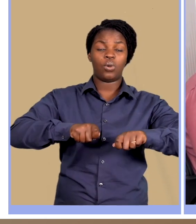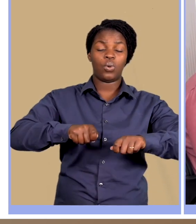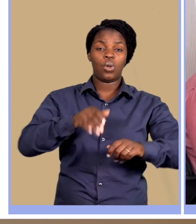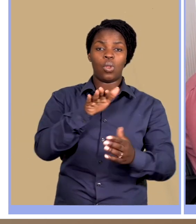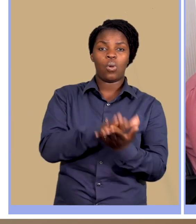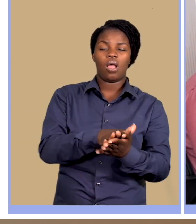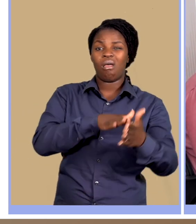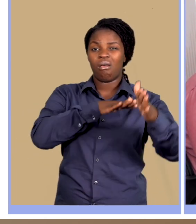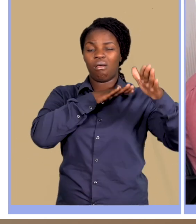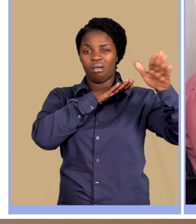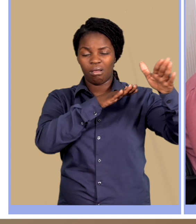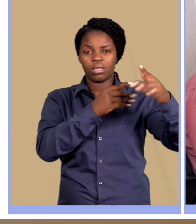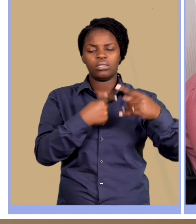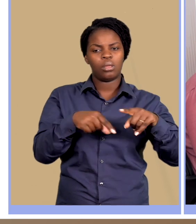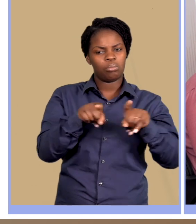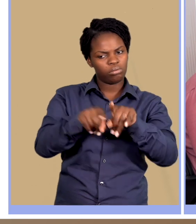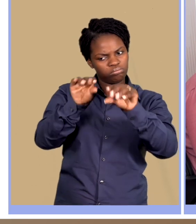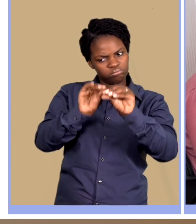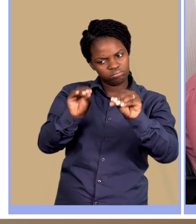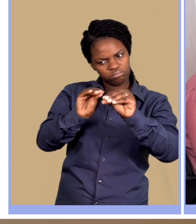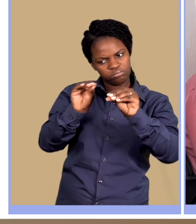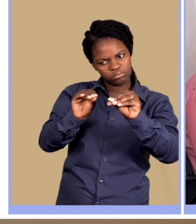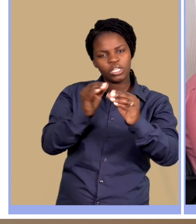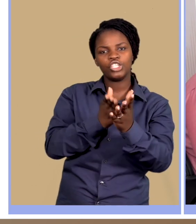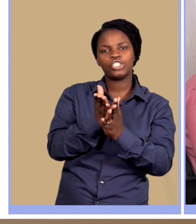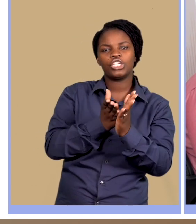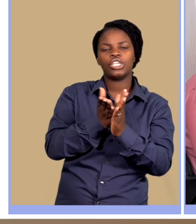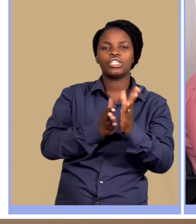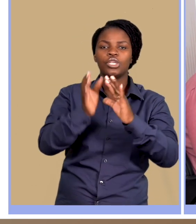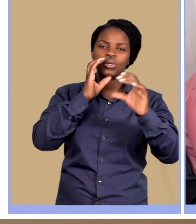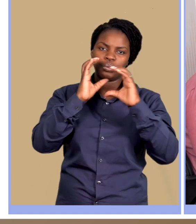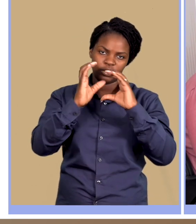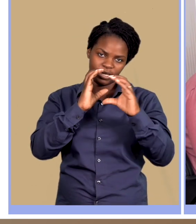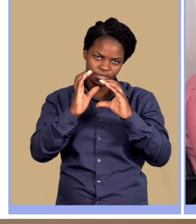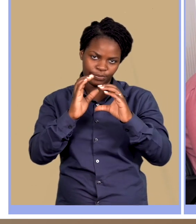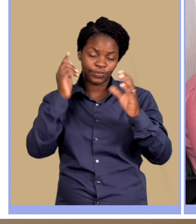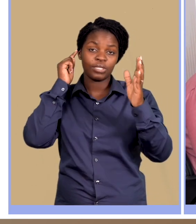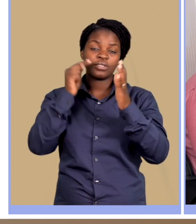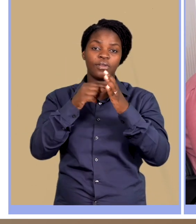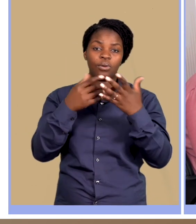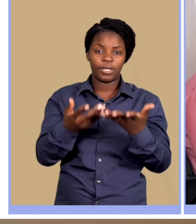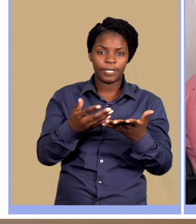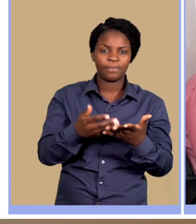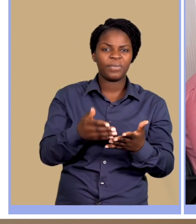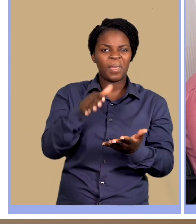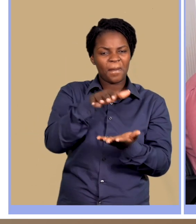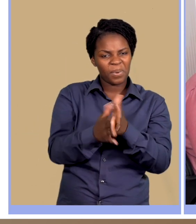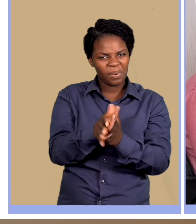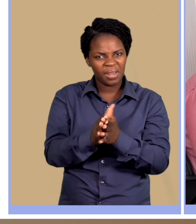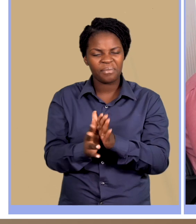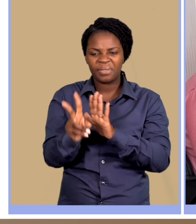também capacitadas a essas técnicas de comunicação. Então, a produção de pequenos spots de vídeo, a produção